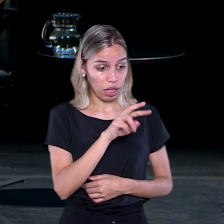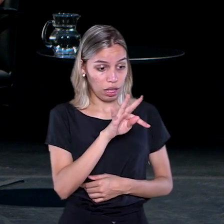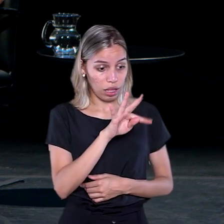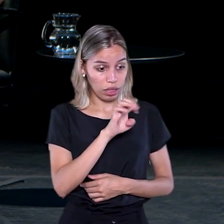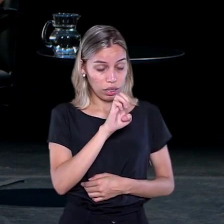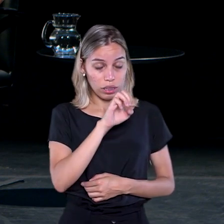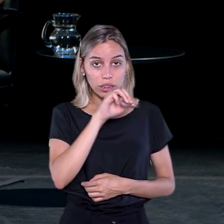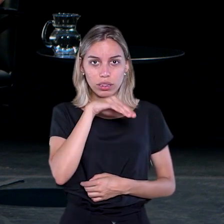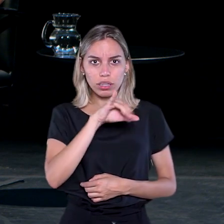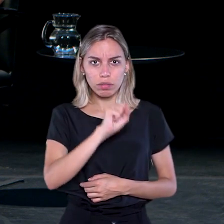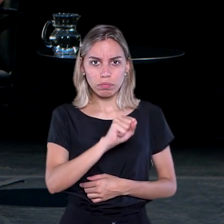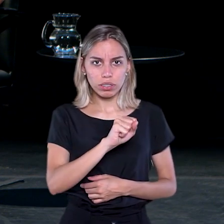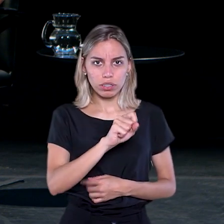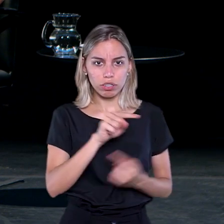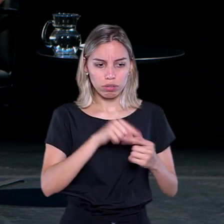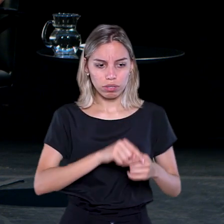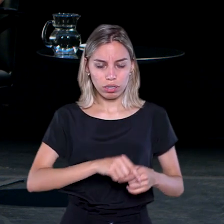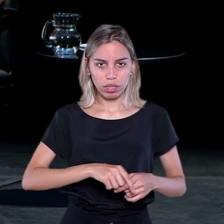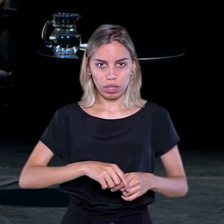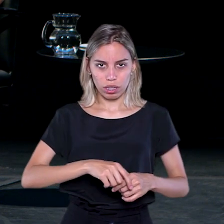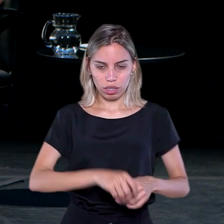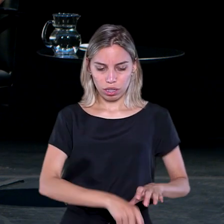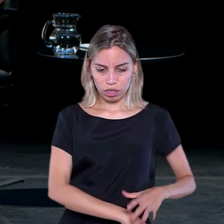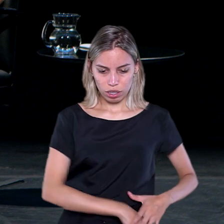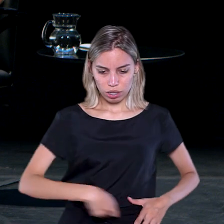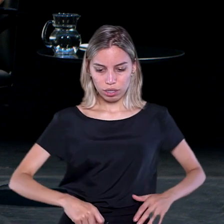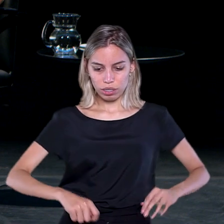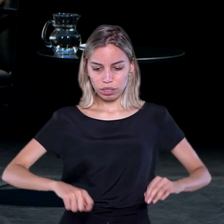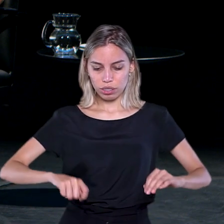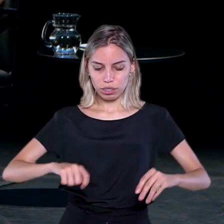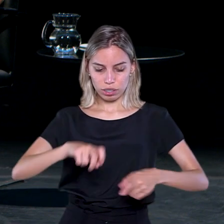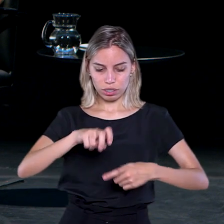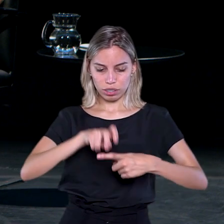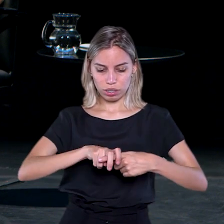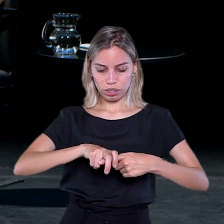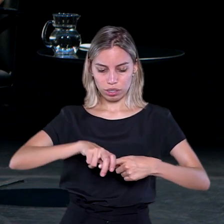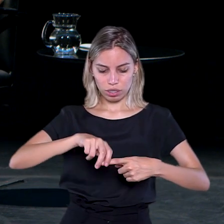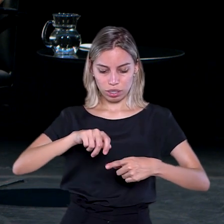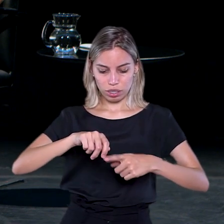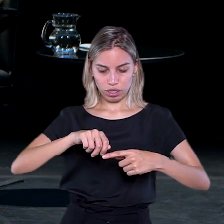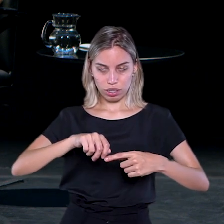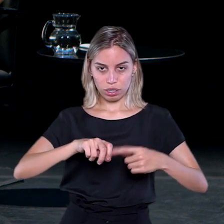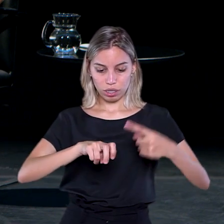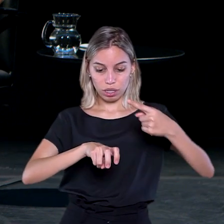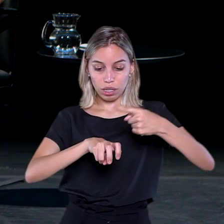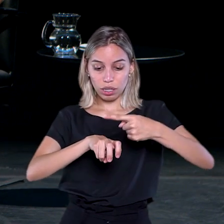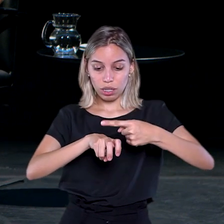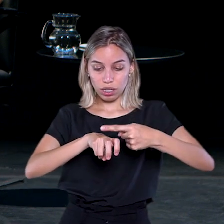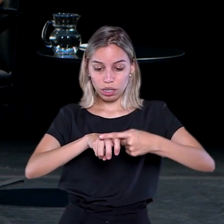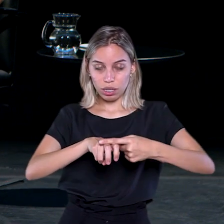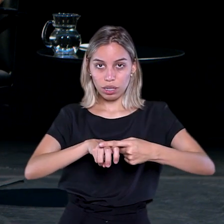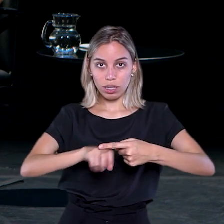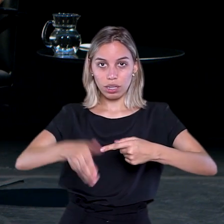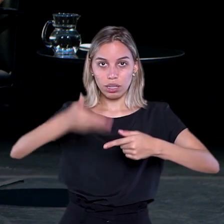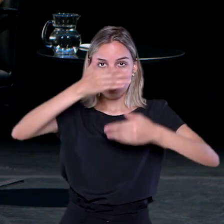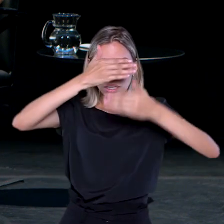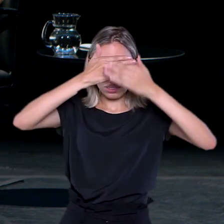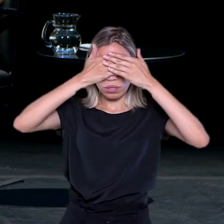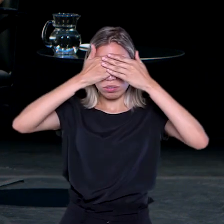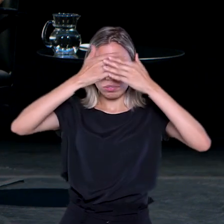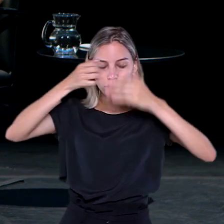de política pública nesse país. Nós não estamos decidindo sobre o nosso destino, né? E aí a